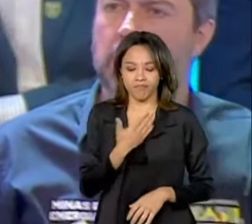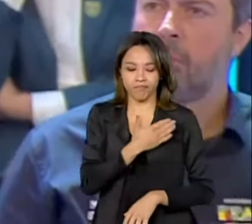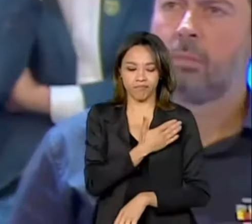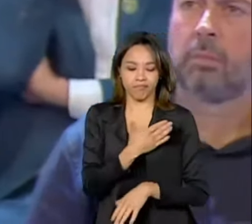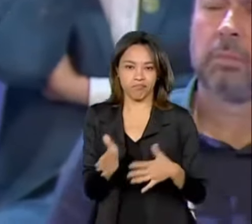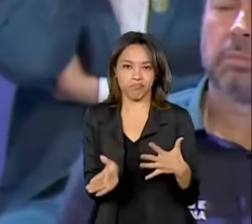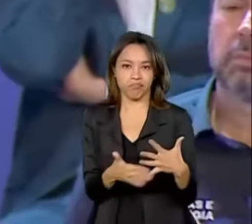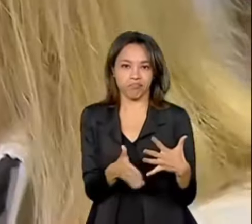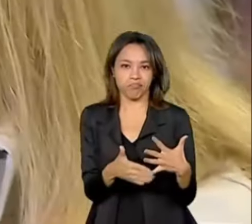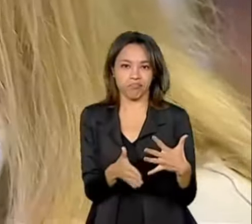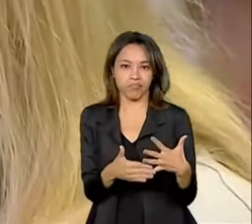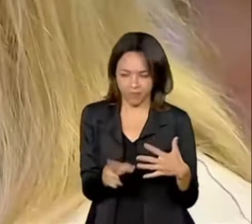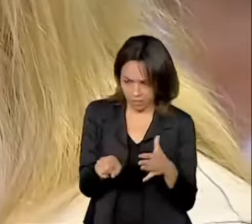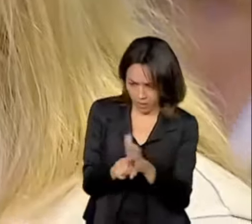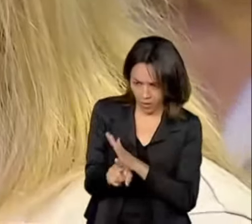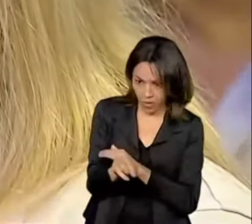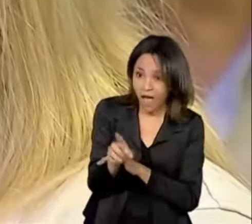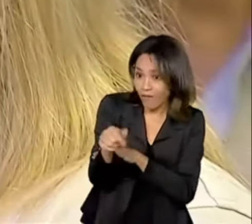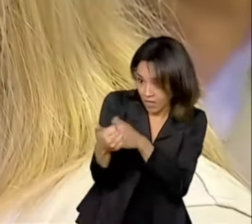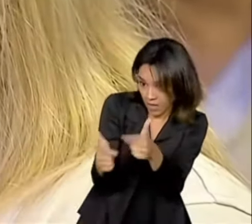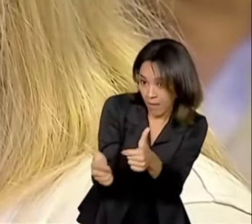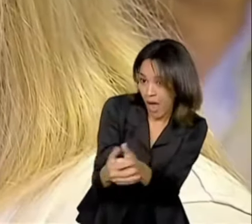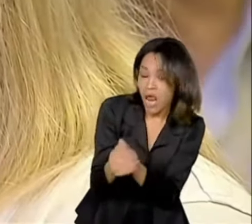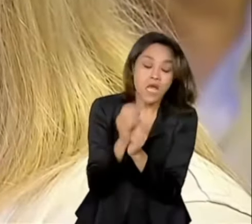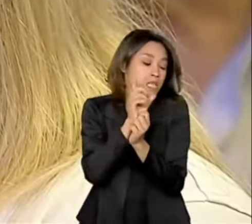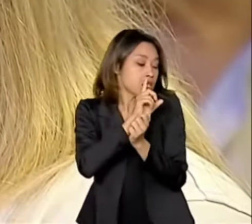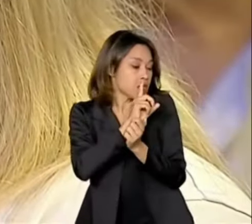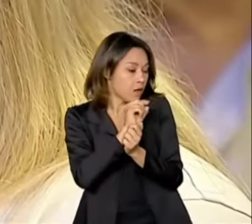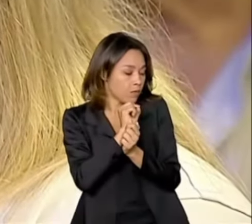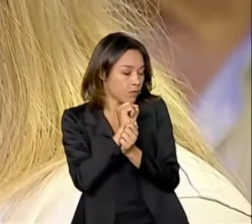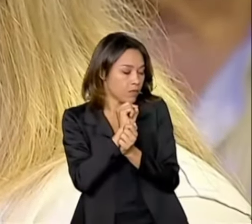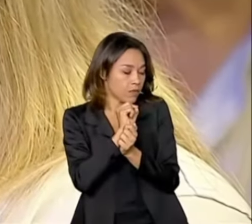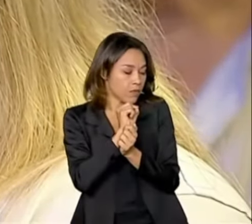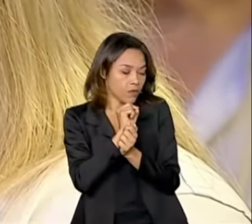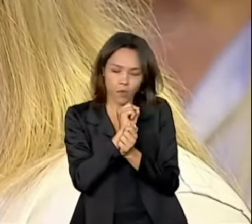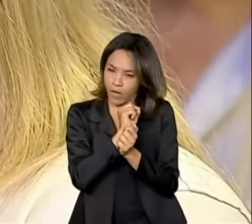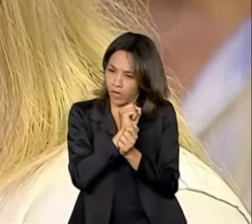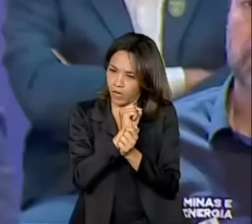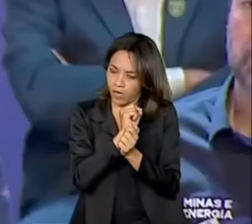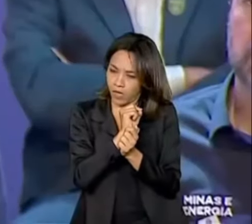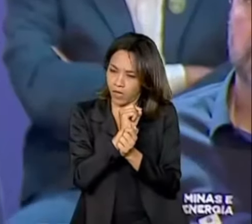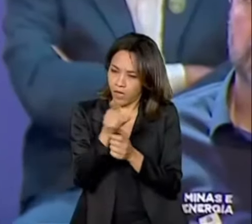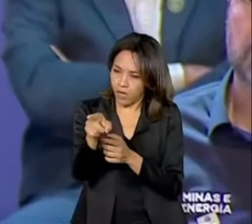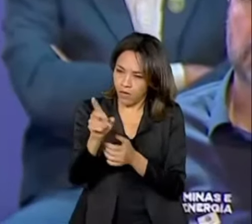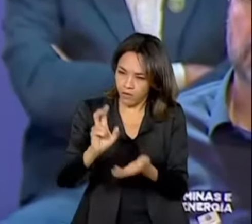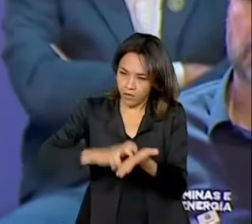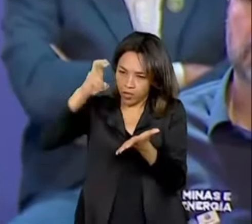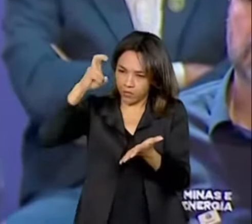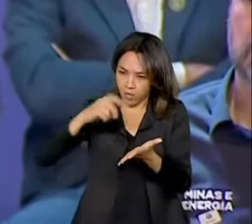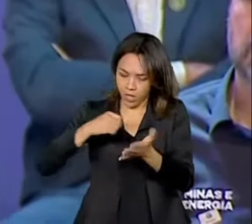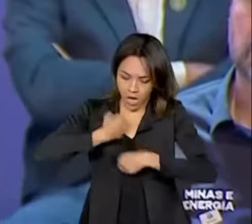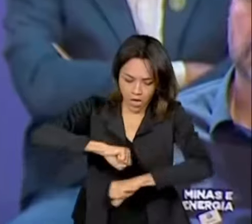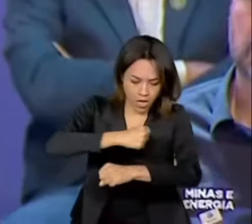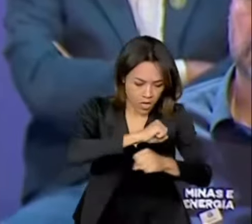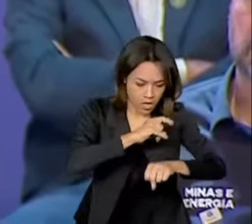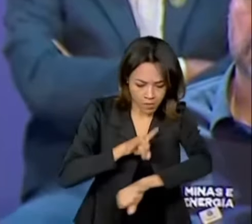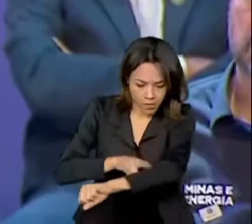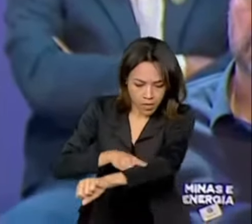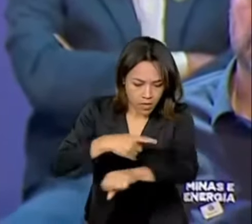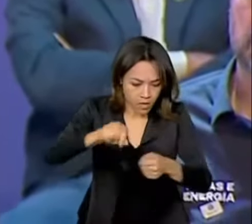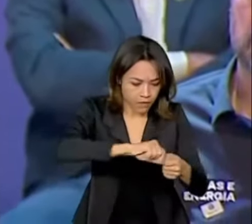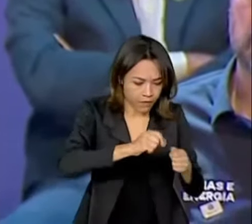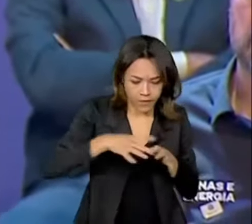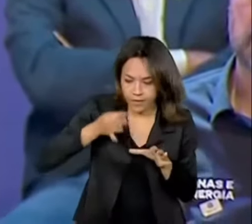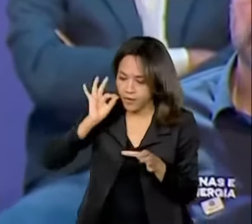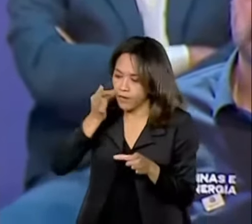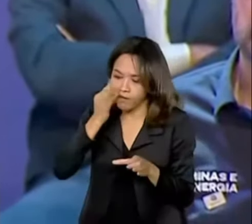para uma mulher: você trabalha? Ela fala não. Ô, gente, ela levanta de manhã, ela limpa banheiro, faz café, faz